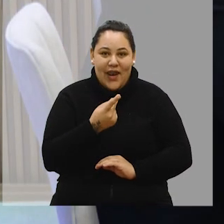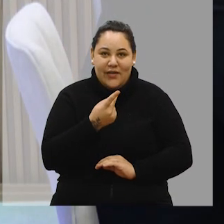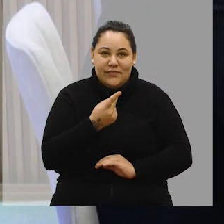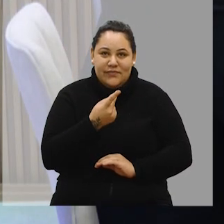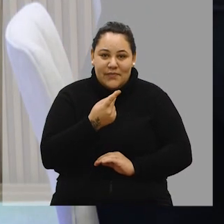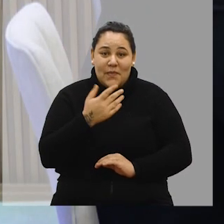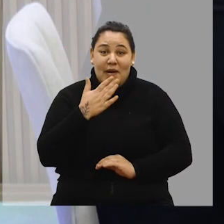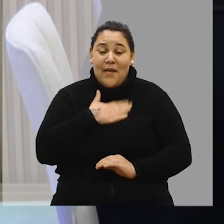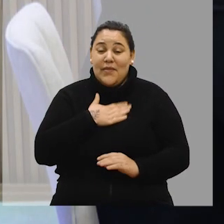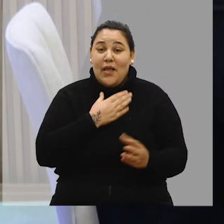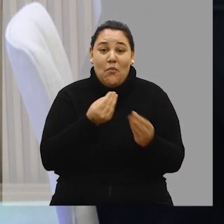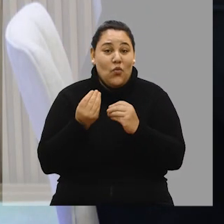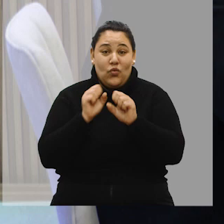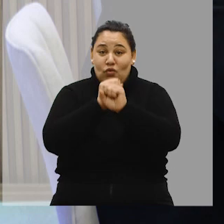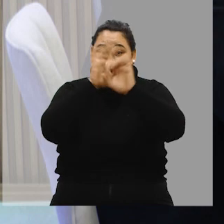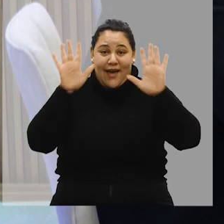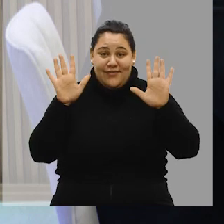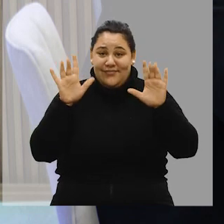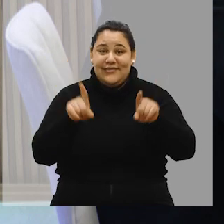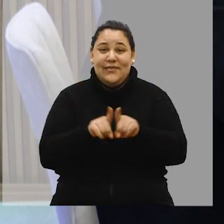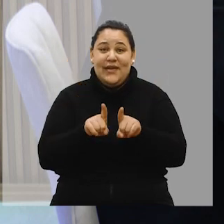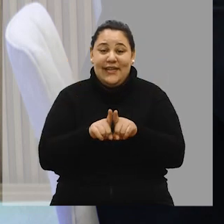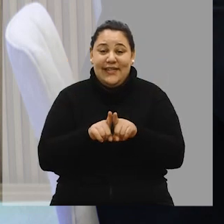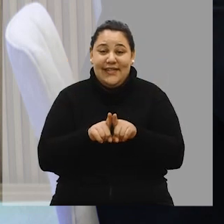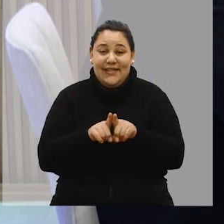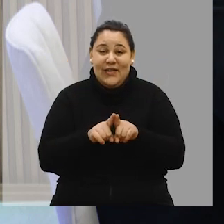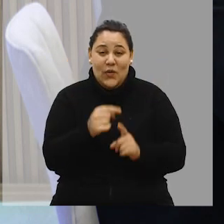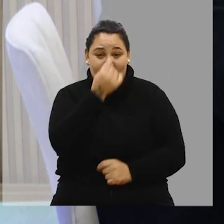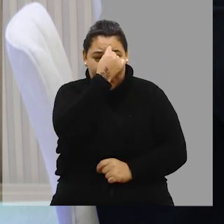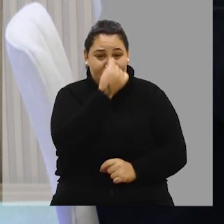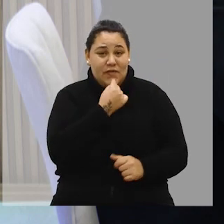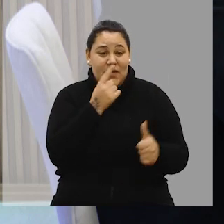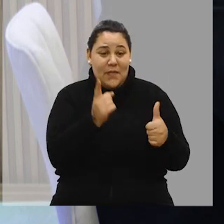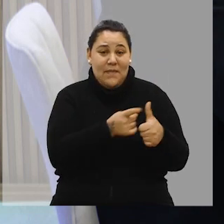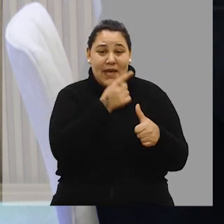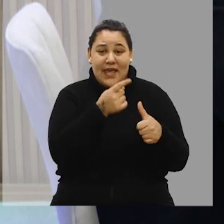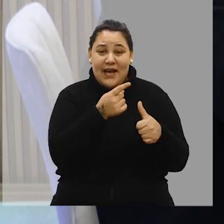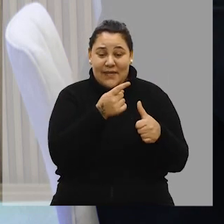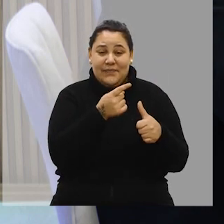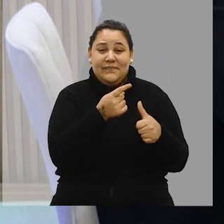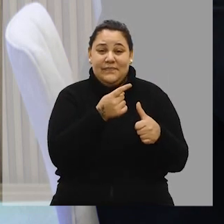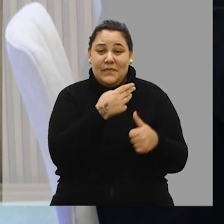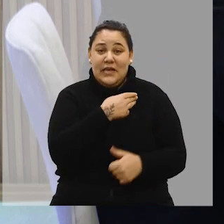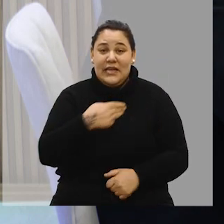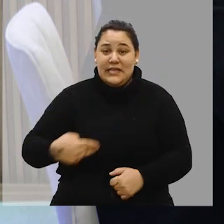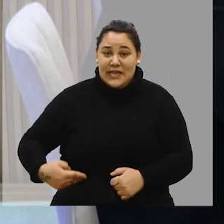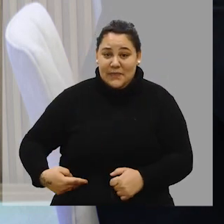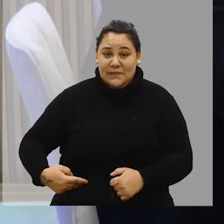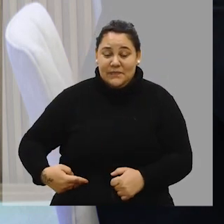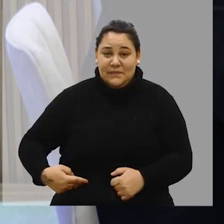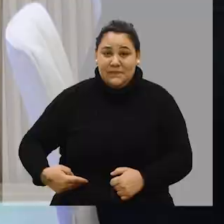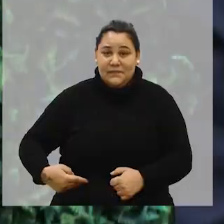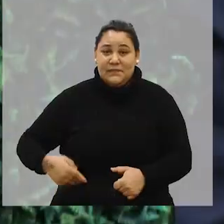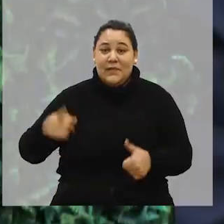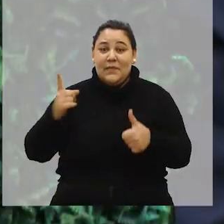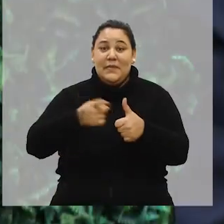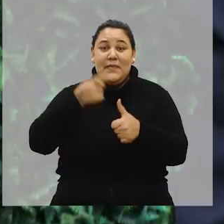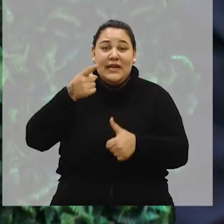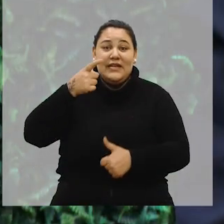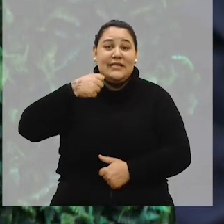na minha memória, a figura da primeira ministra, a figura da primeira